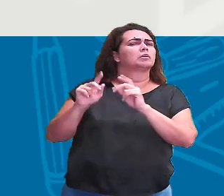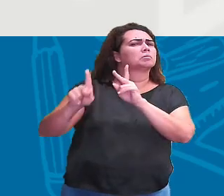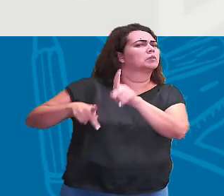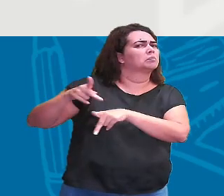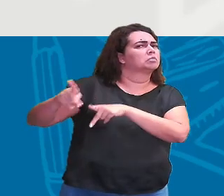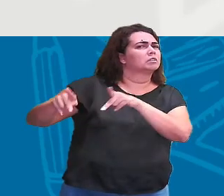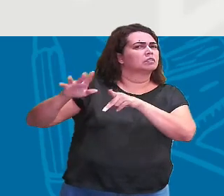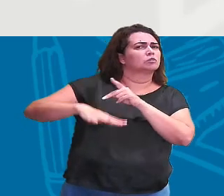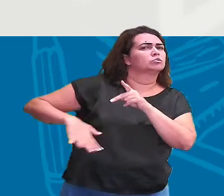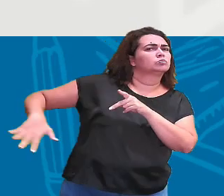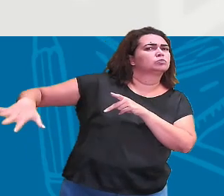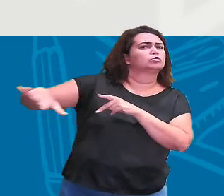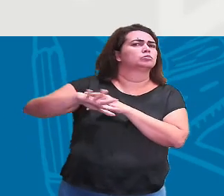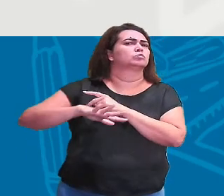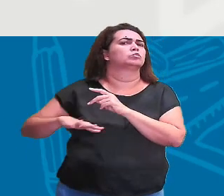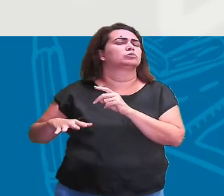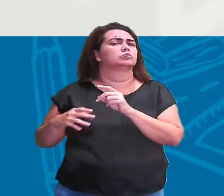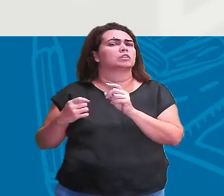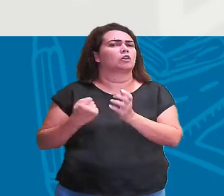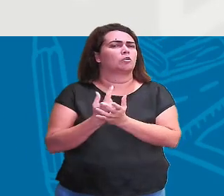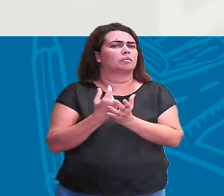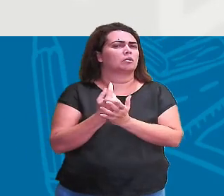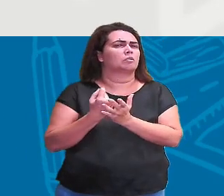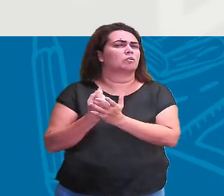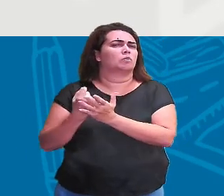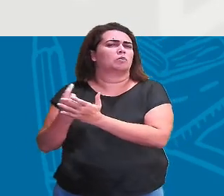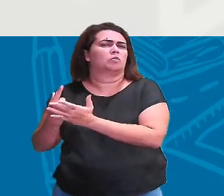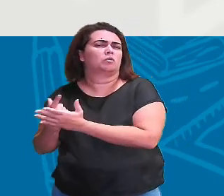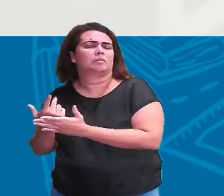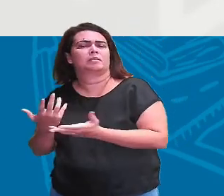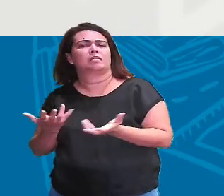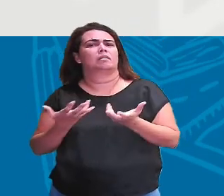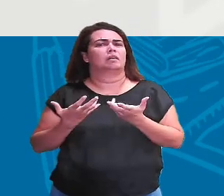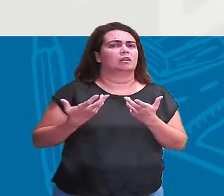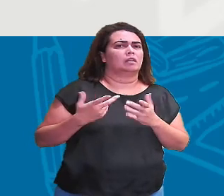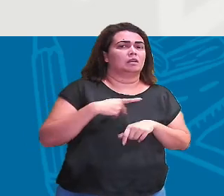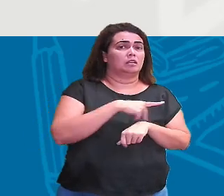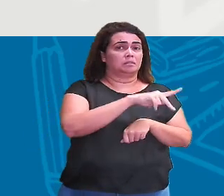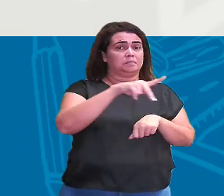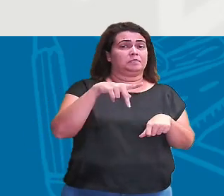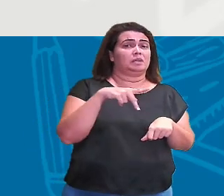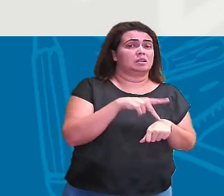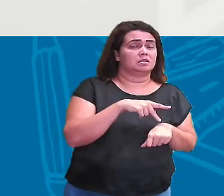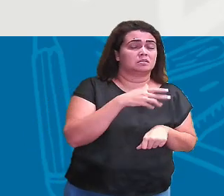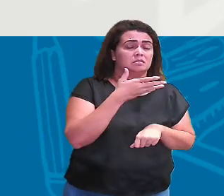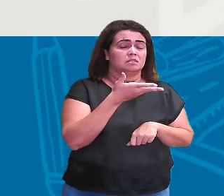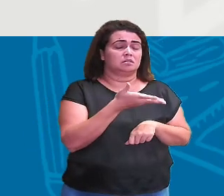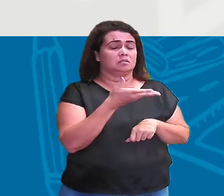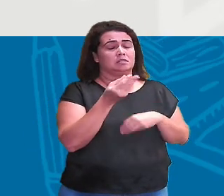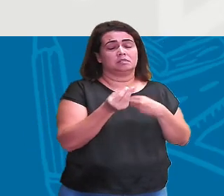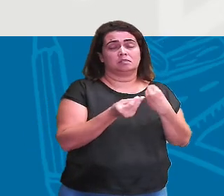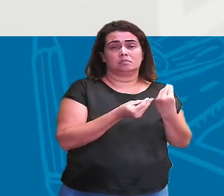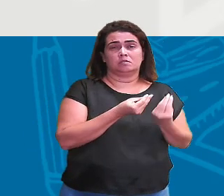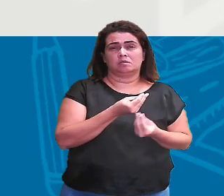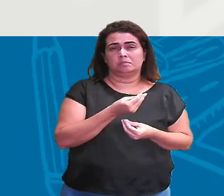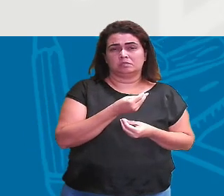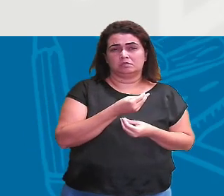vai se inserir como mercado consumidor, É um país que vai se colocar